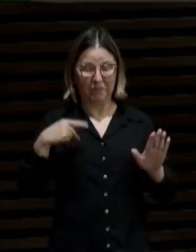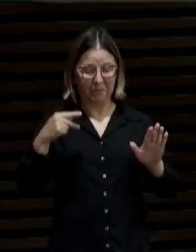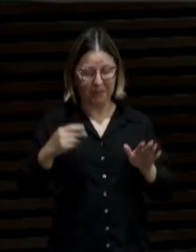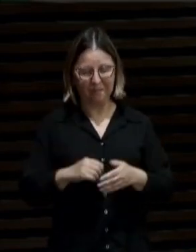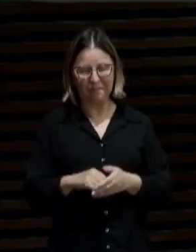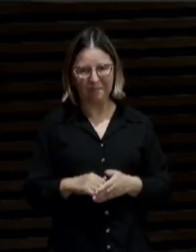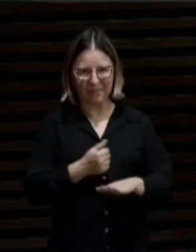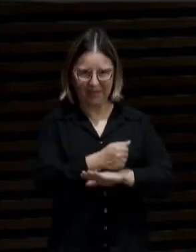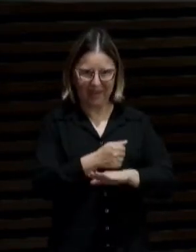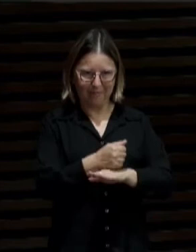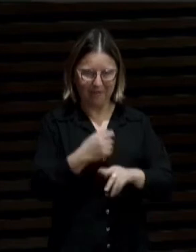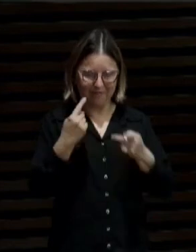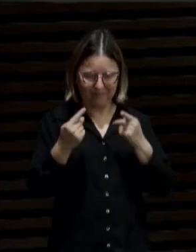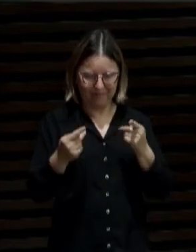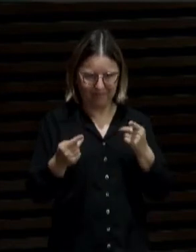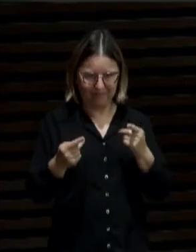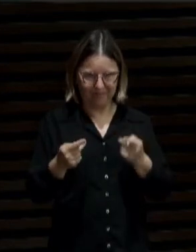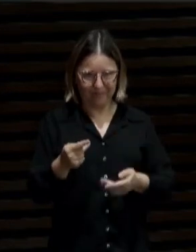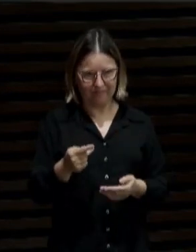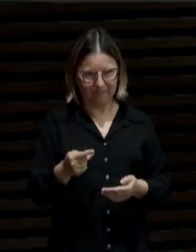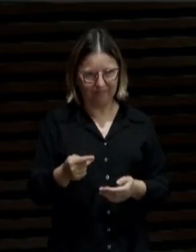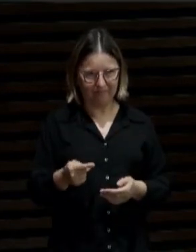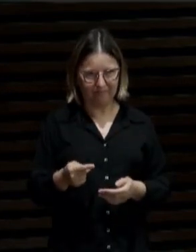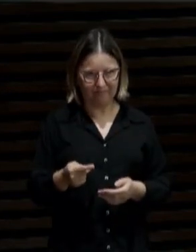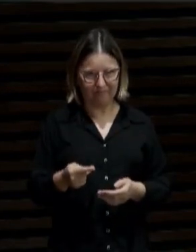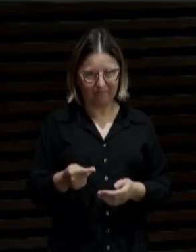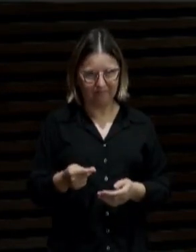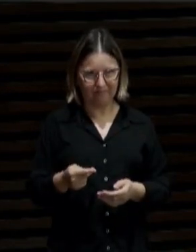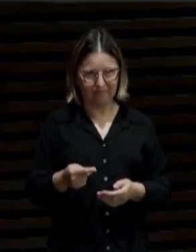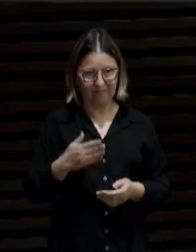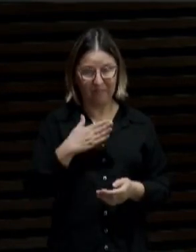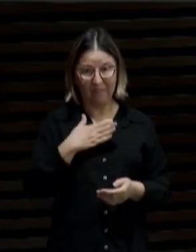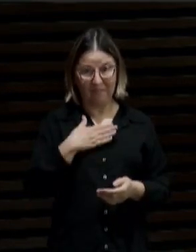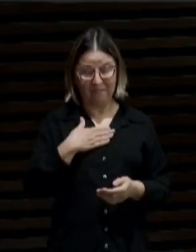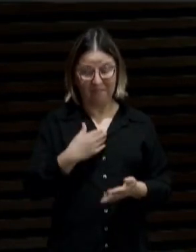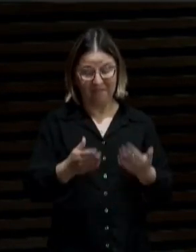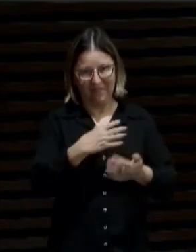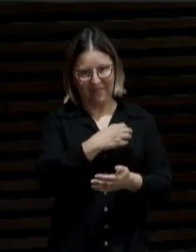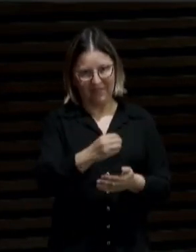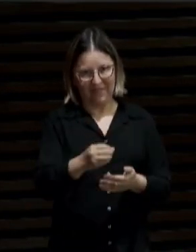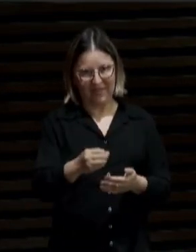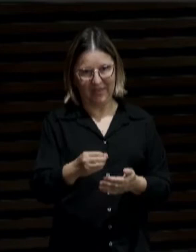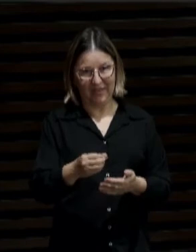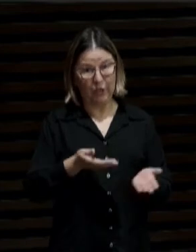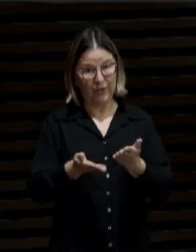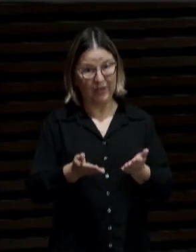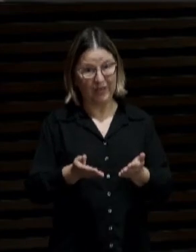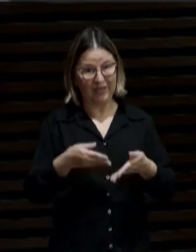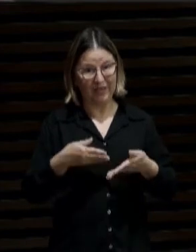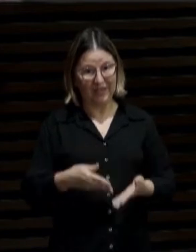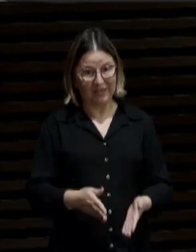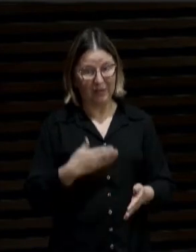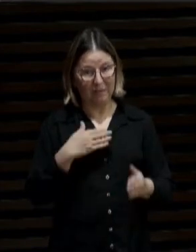Abraão, a mim não me concedesse descendência, e um servo nascido na minha casa será meu herdeiro,